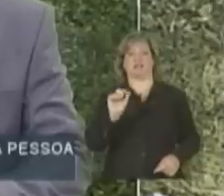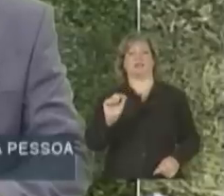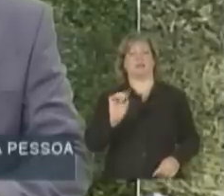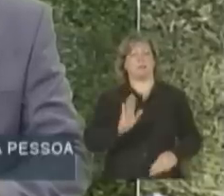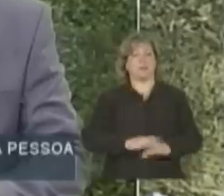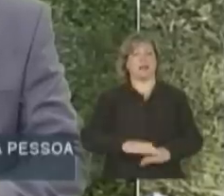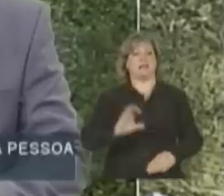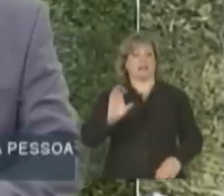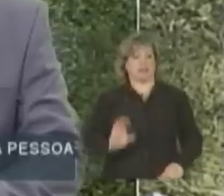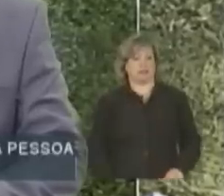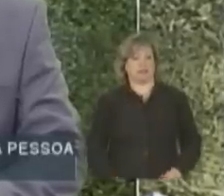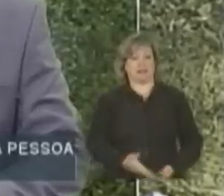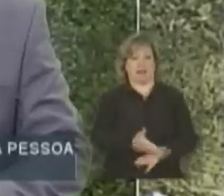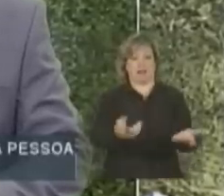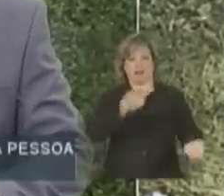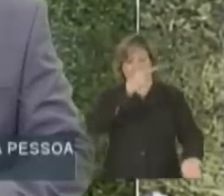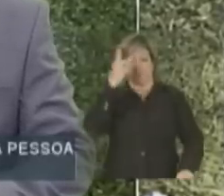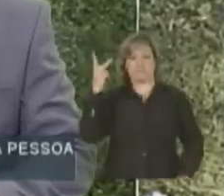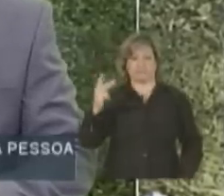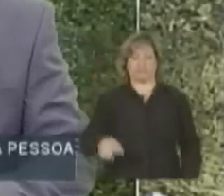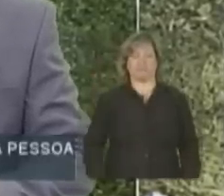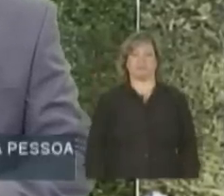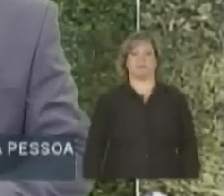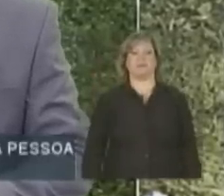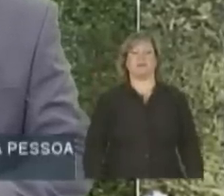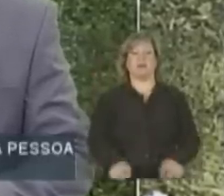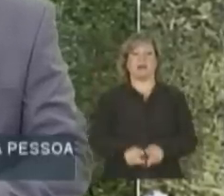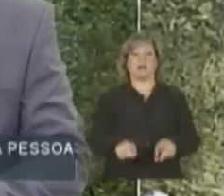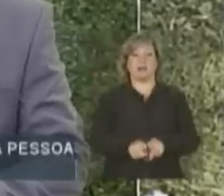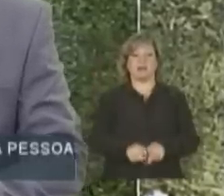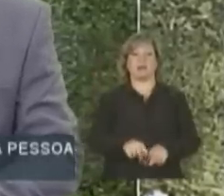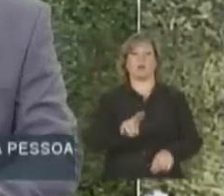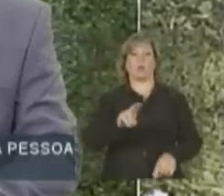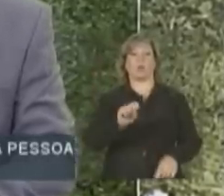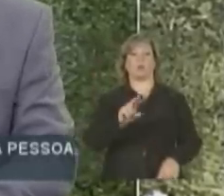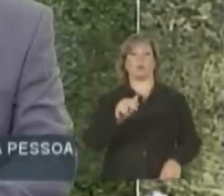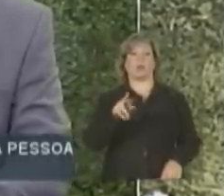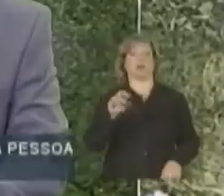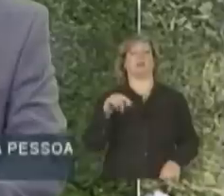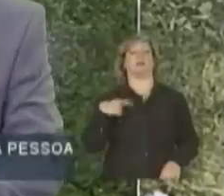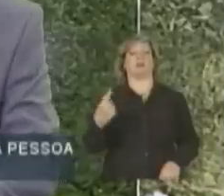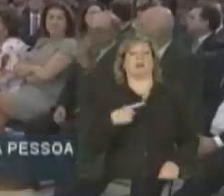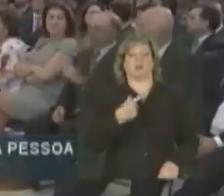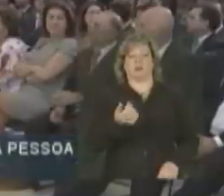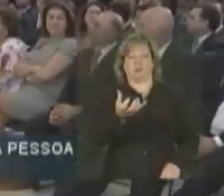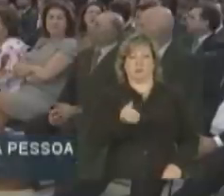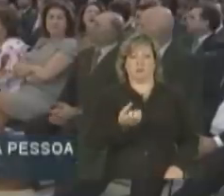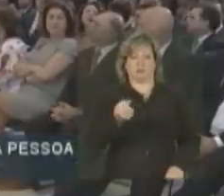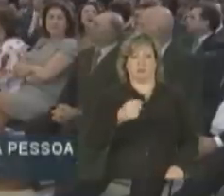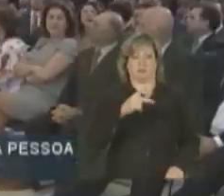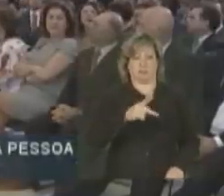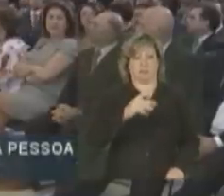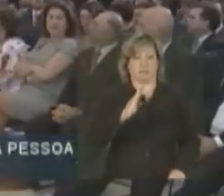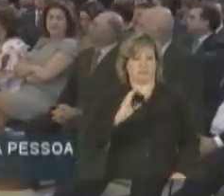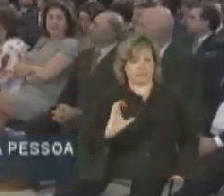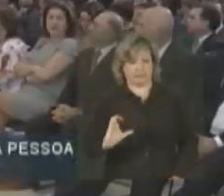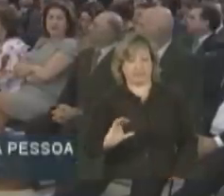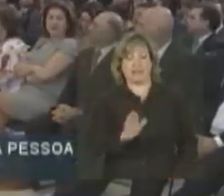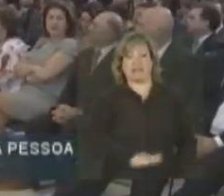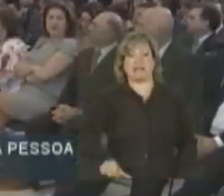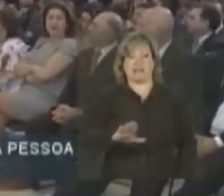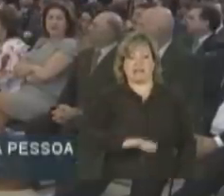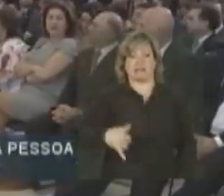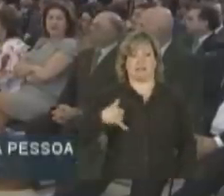cidadãos. E aos usuários do benefício de prestação continuada, as crianças de